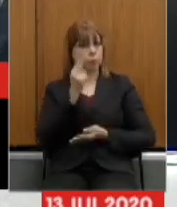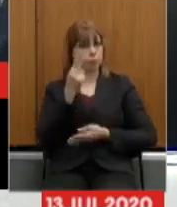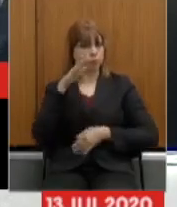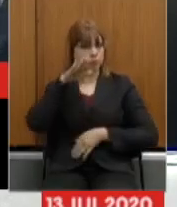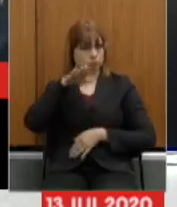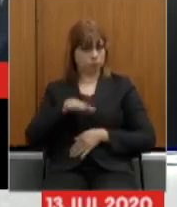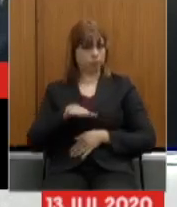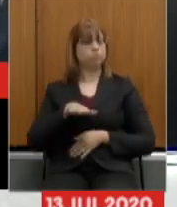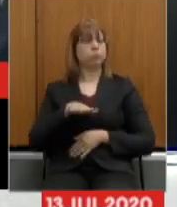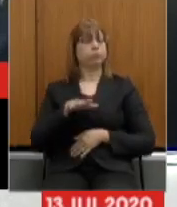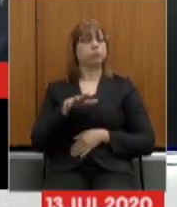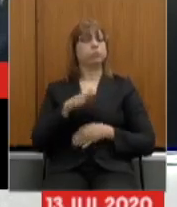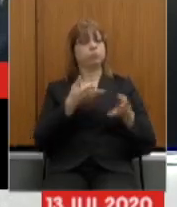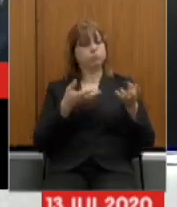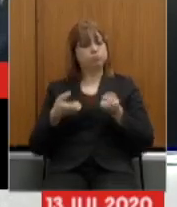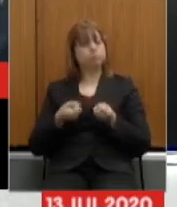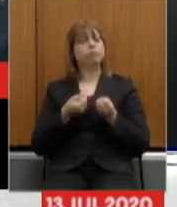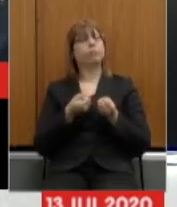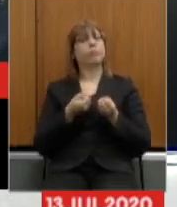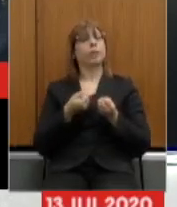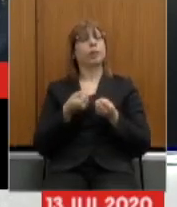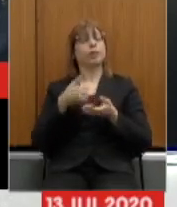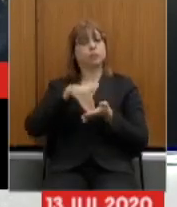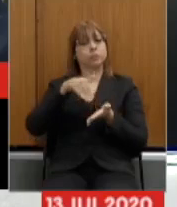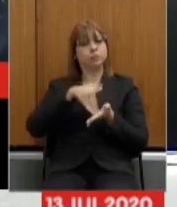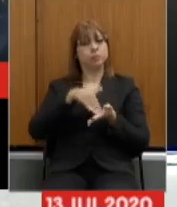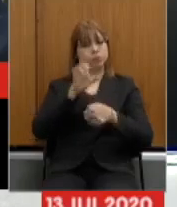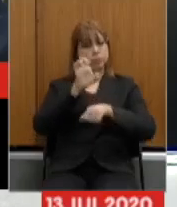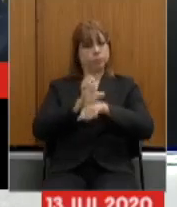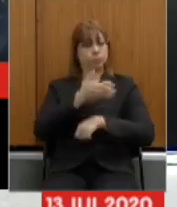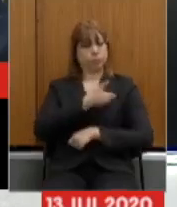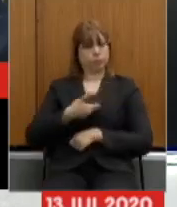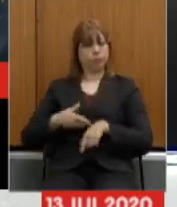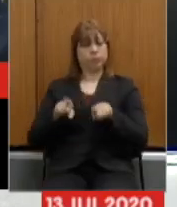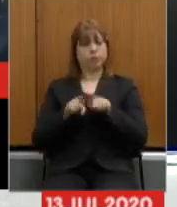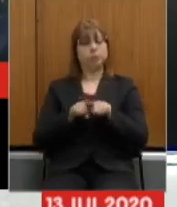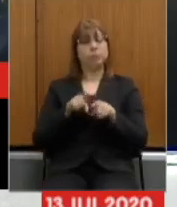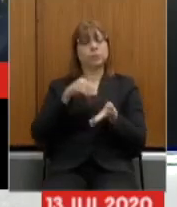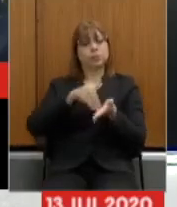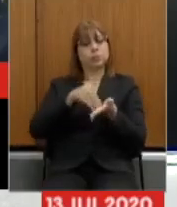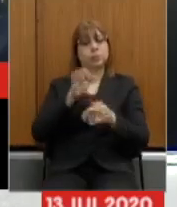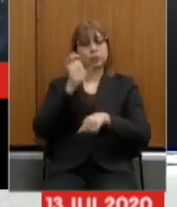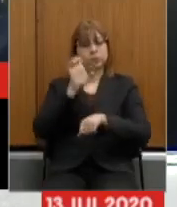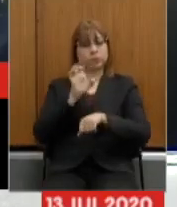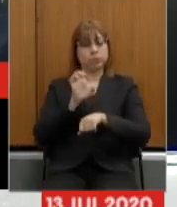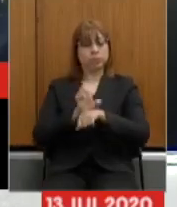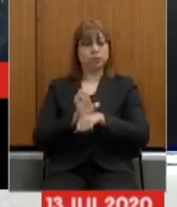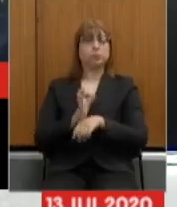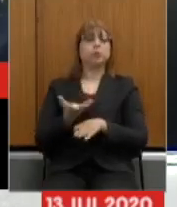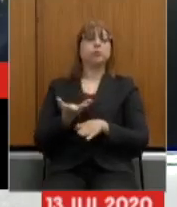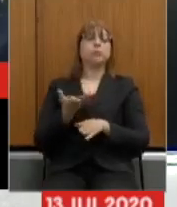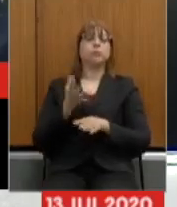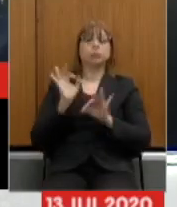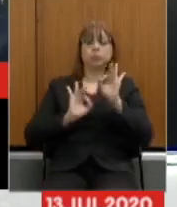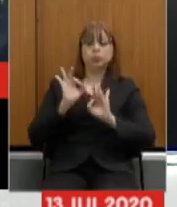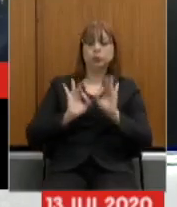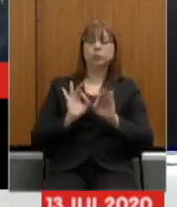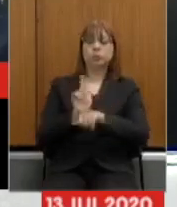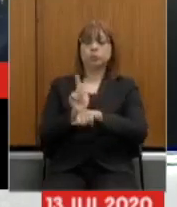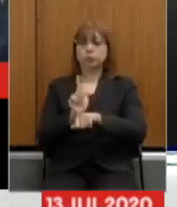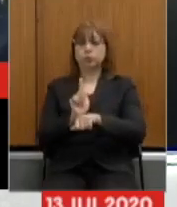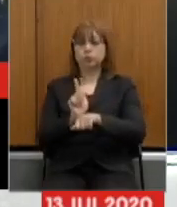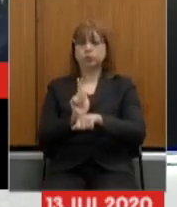receberemos o secretário de Estado de Governo e o secretário de Estado de Planejamento e Gestão, com o objetivo de